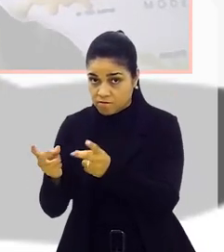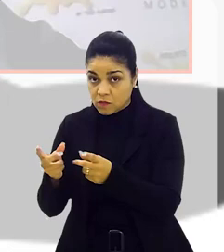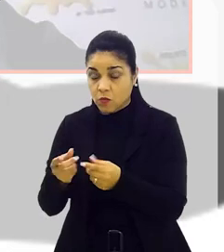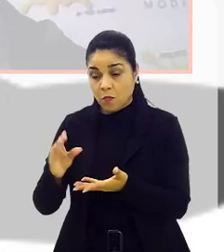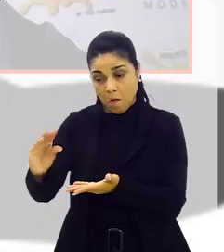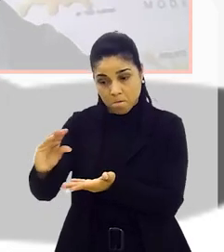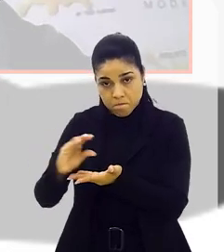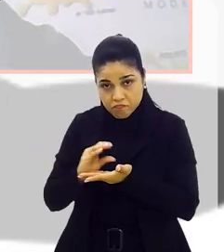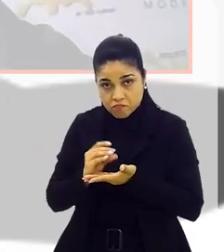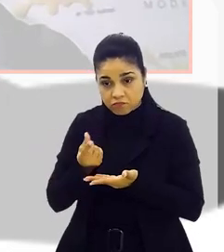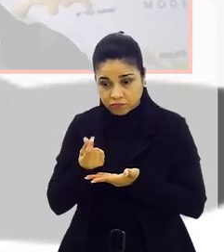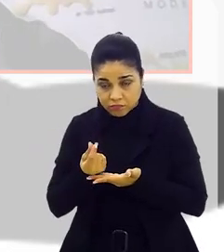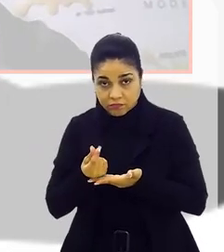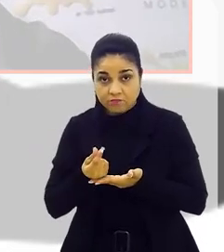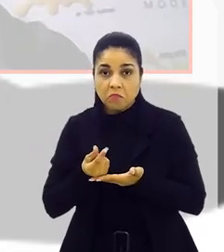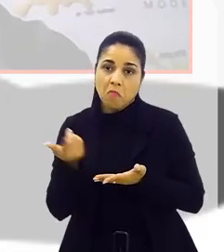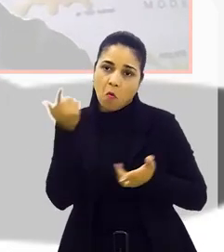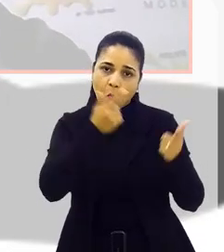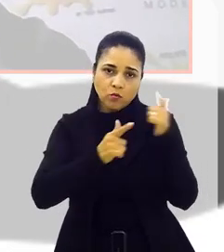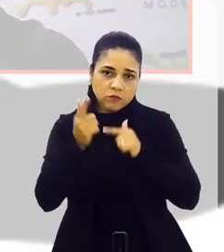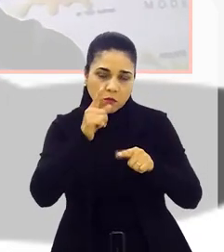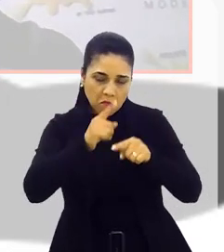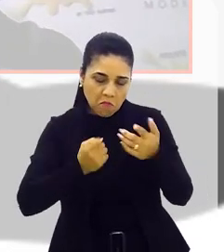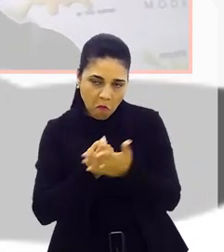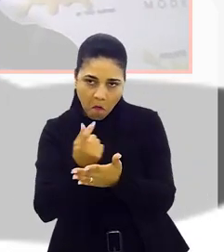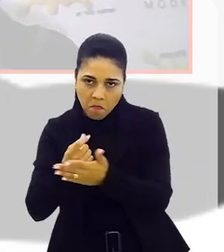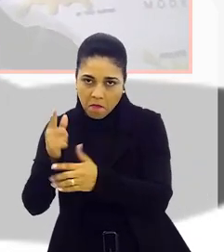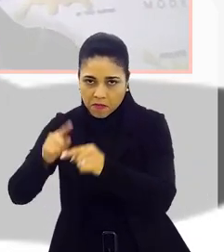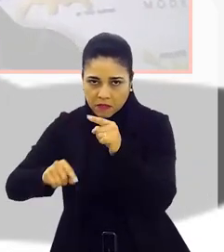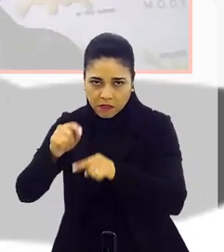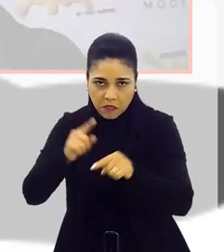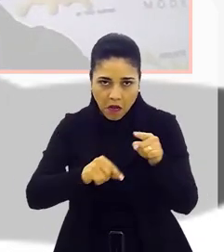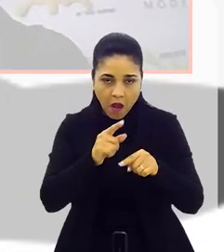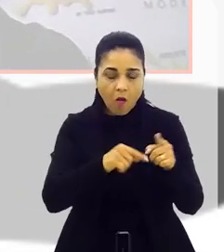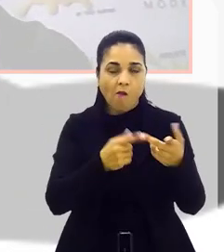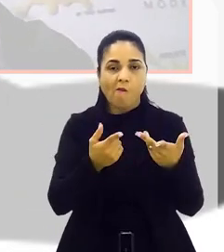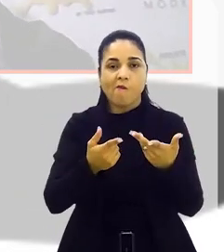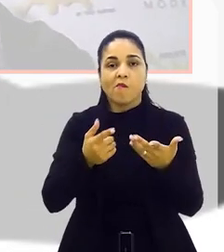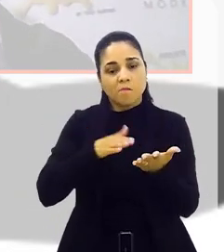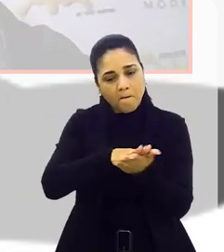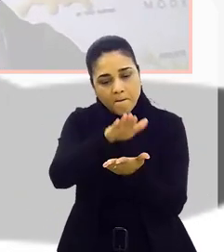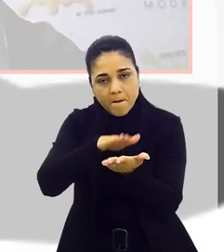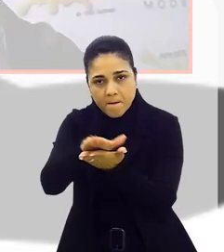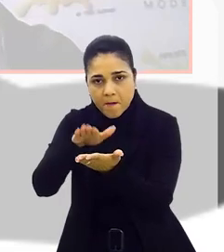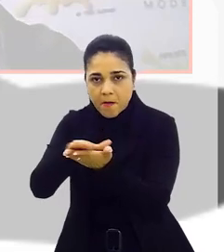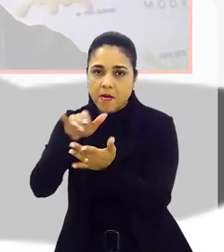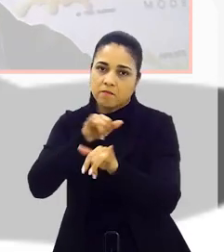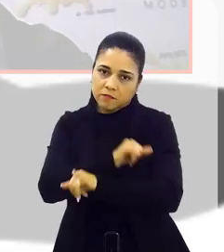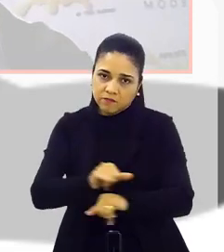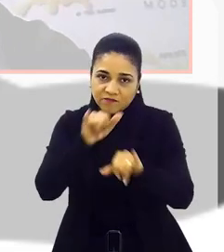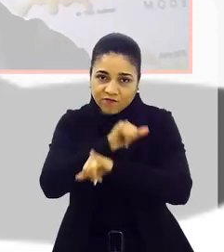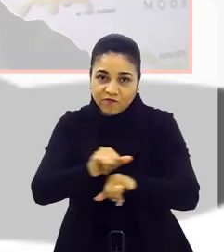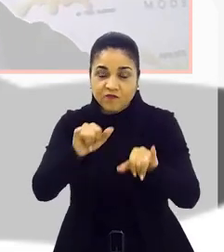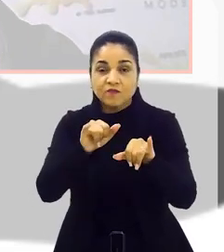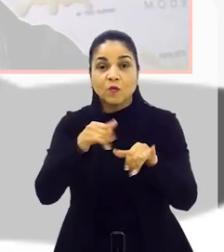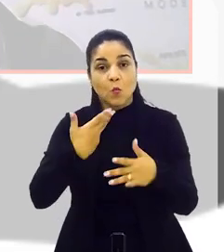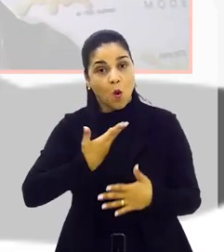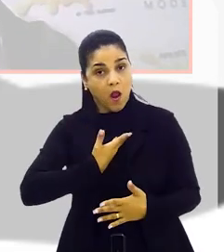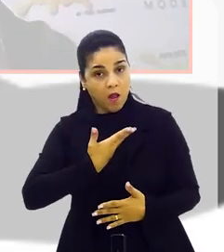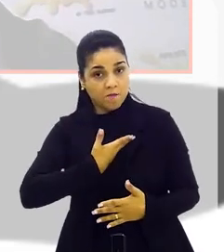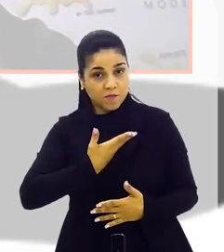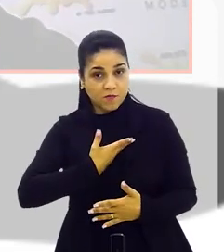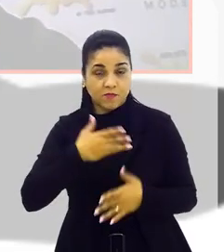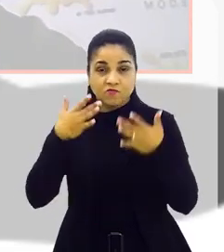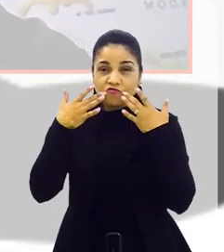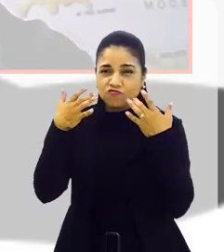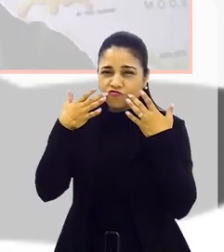rifas, angariamos dinheiro para conseguir algumas coisas, inclusive fazer um material impresso de divulgação.